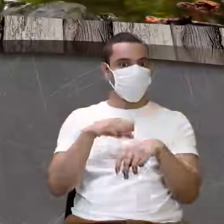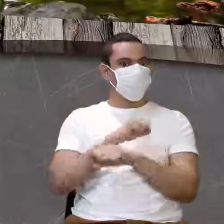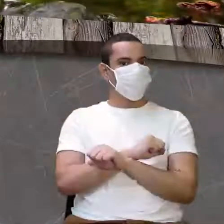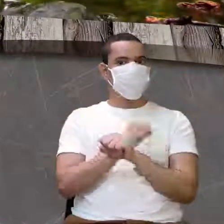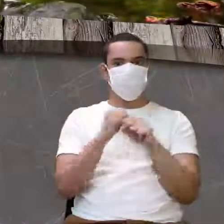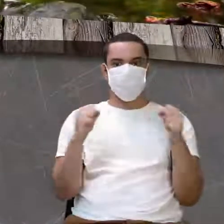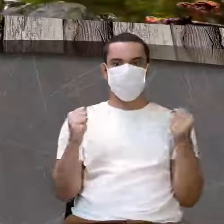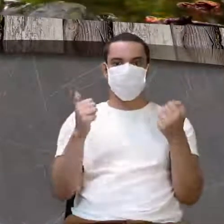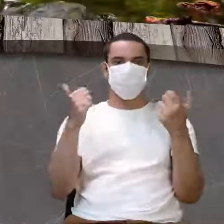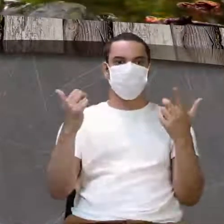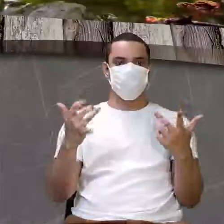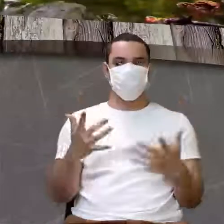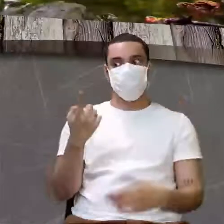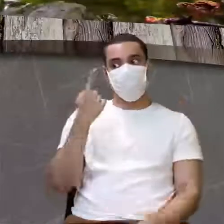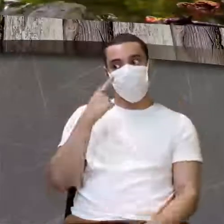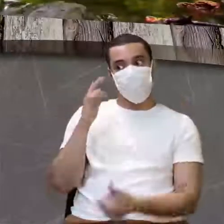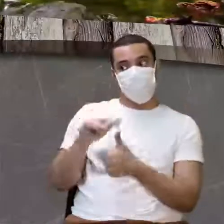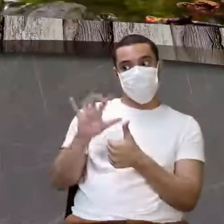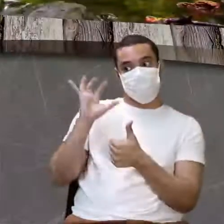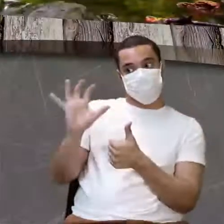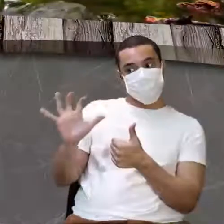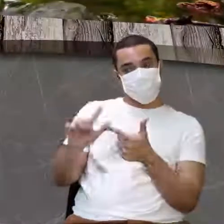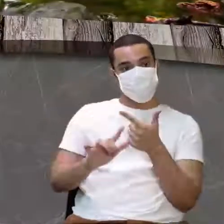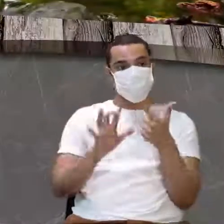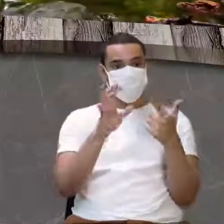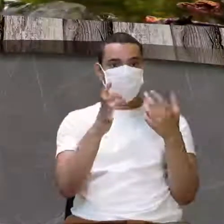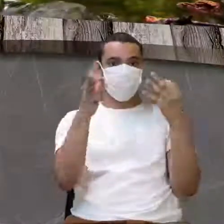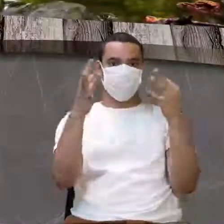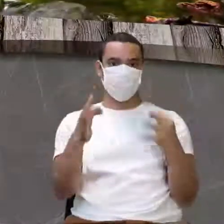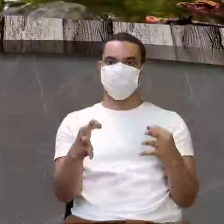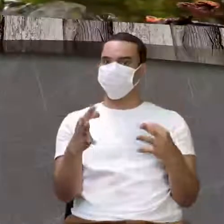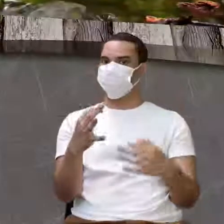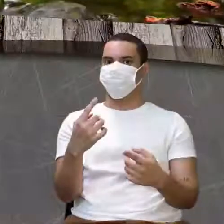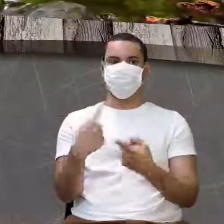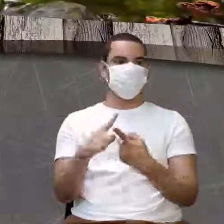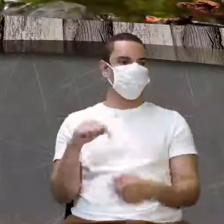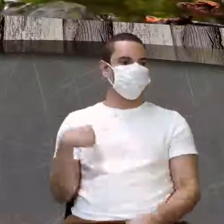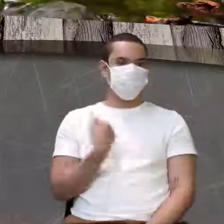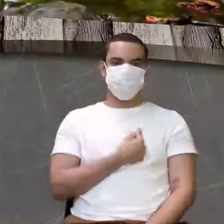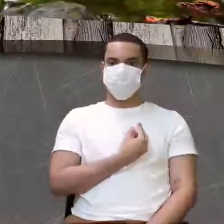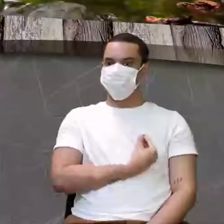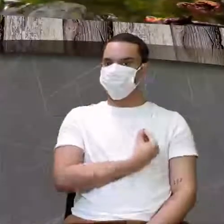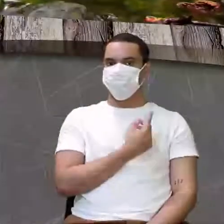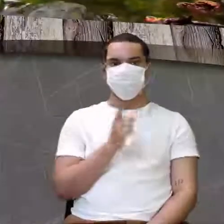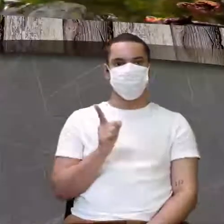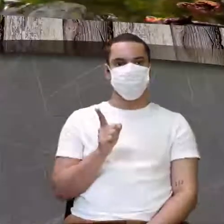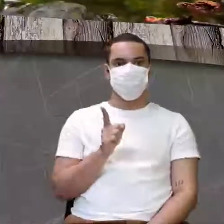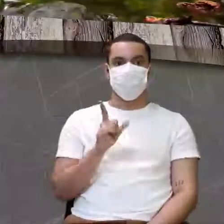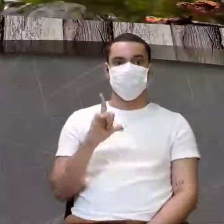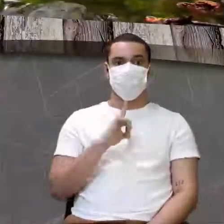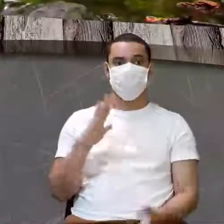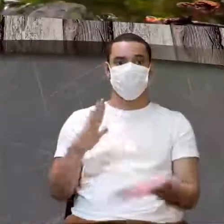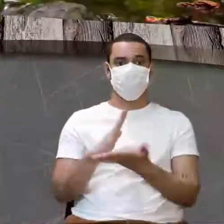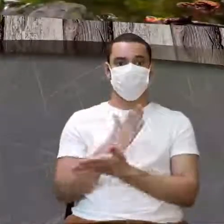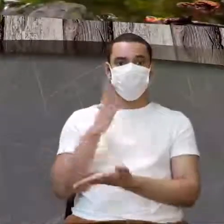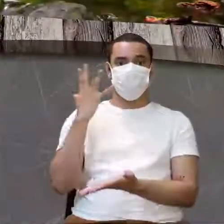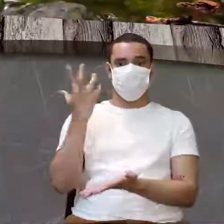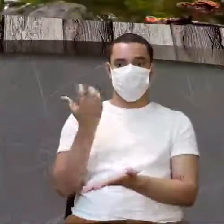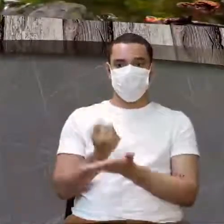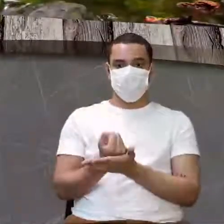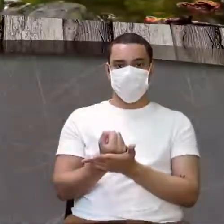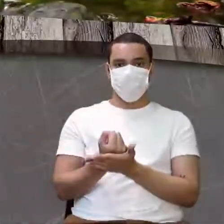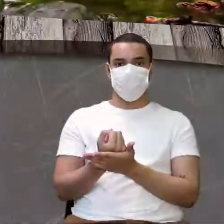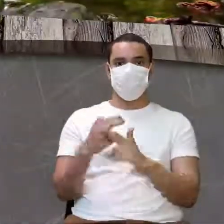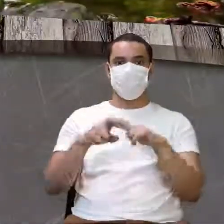gente dizer foi assim, assim, assado com certeza, porque ninguém estava lá, né, para ver. A gente tem registros, então a gente vai estudando